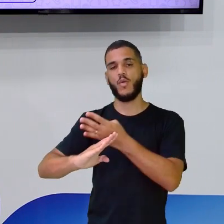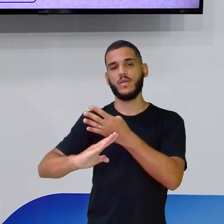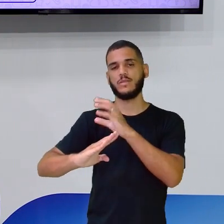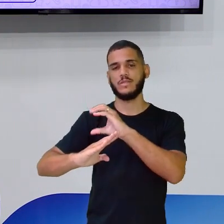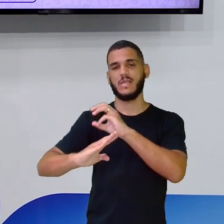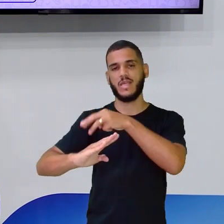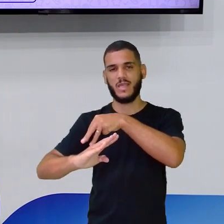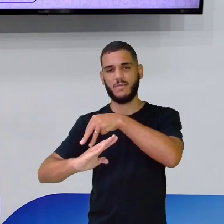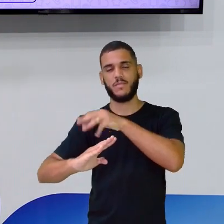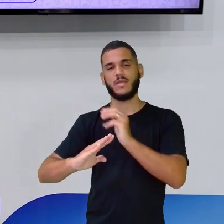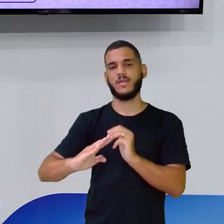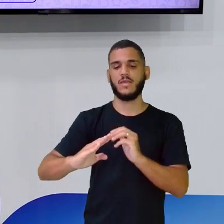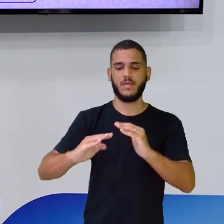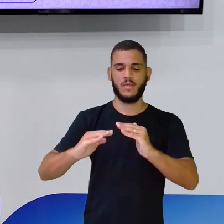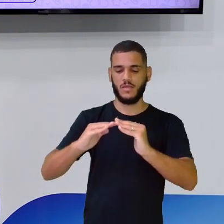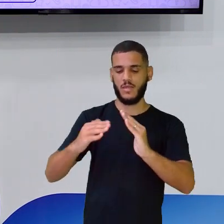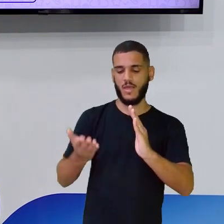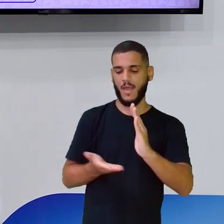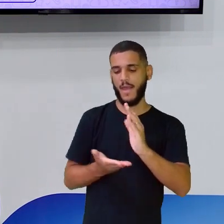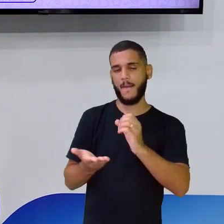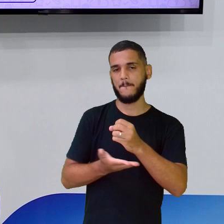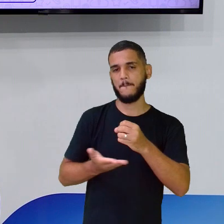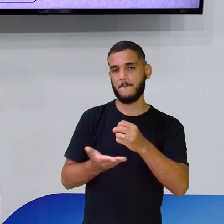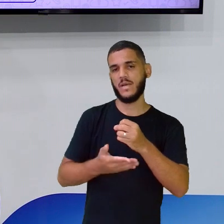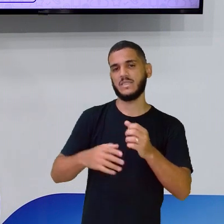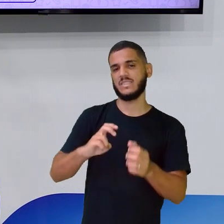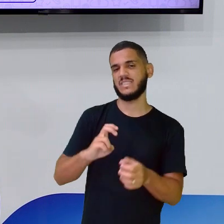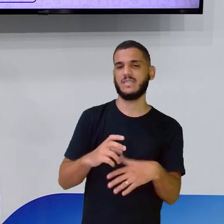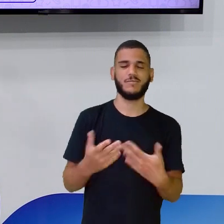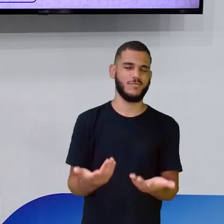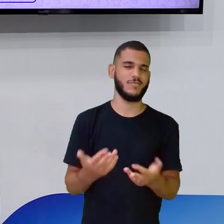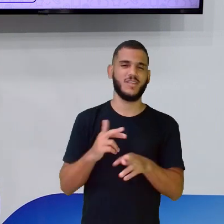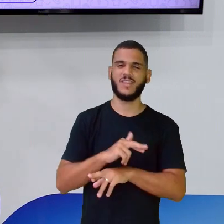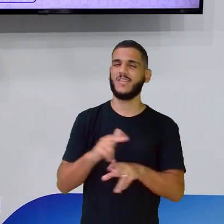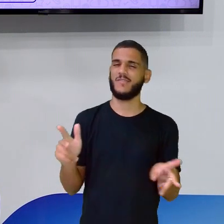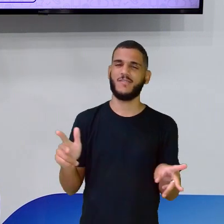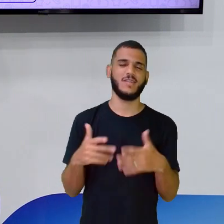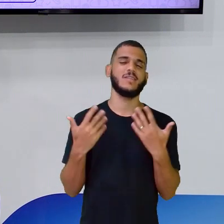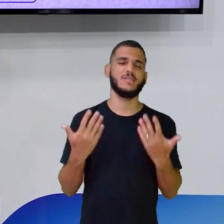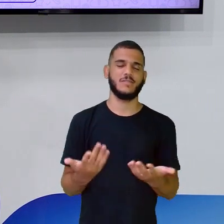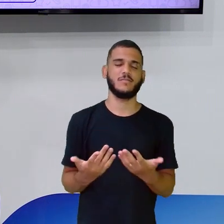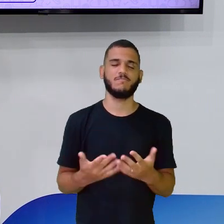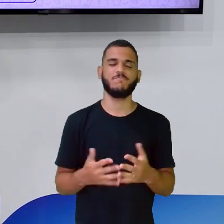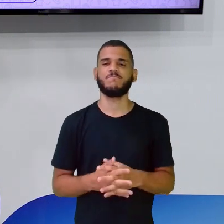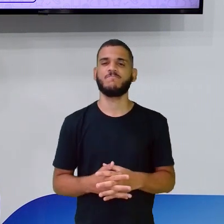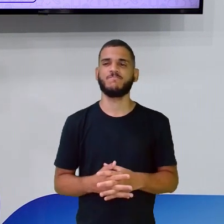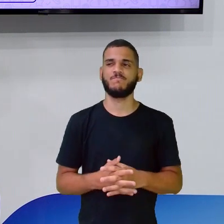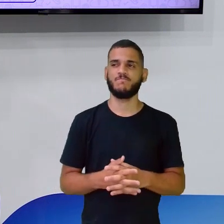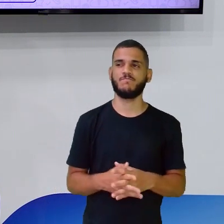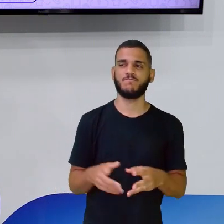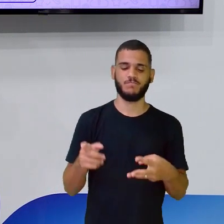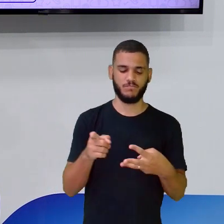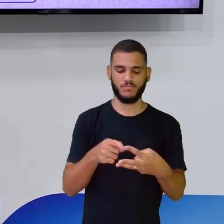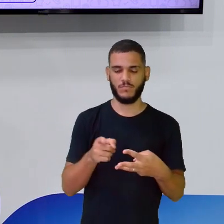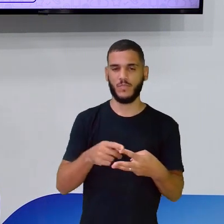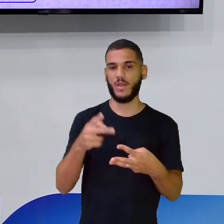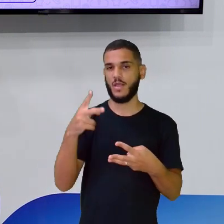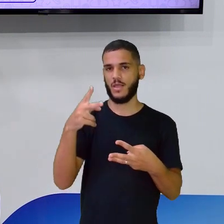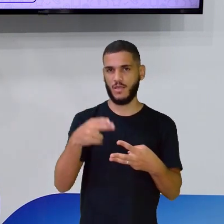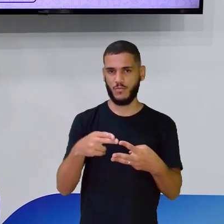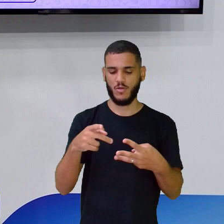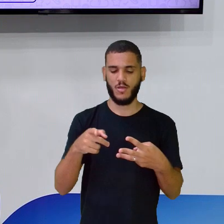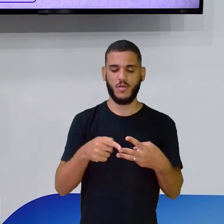medindo 5. Aí eu teria um triângulo escaleno. Equilátero, 3 medidas